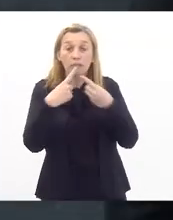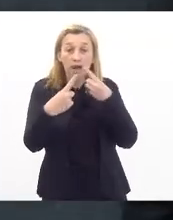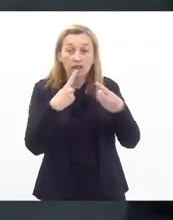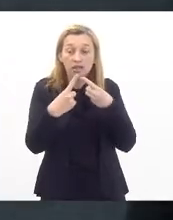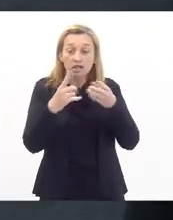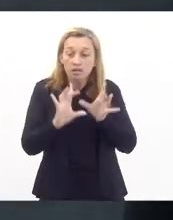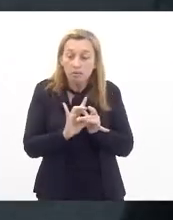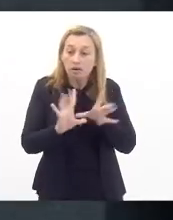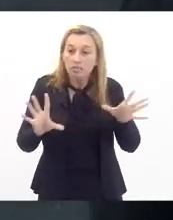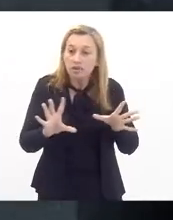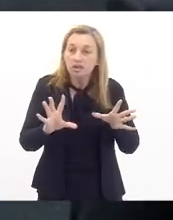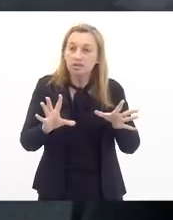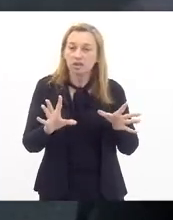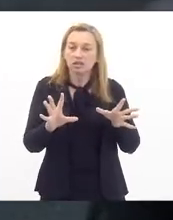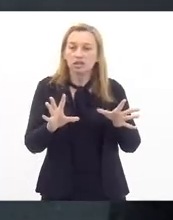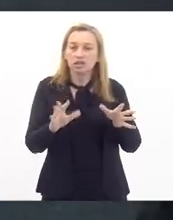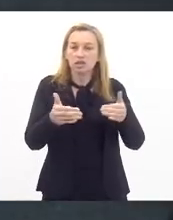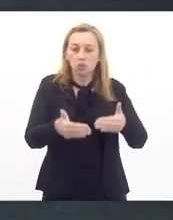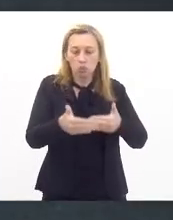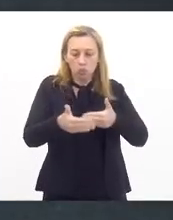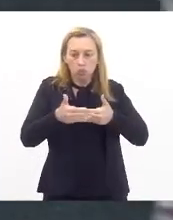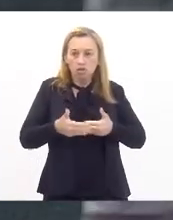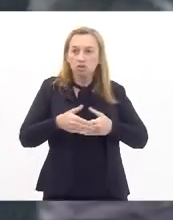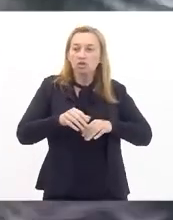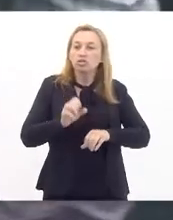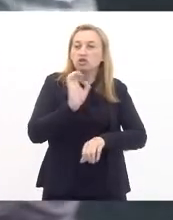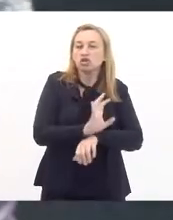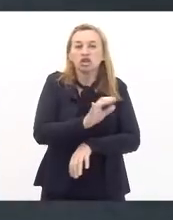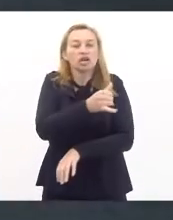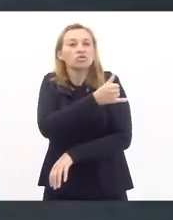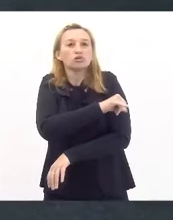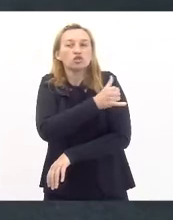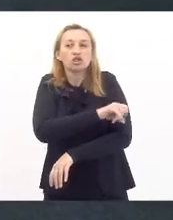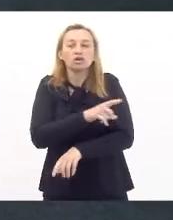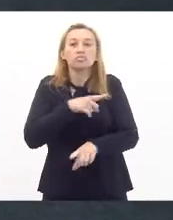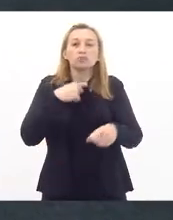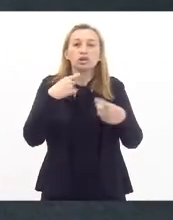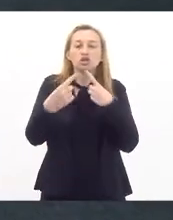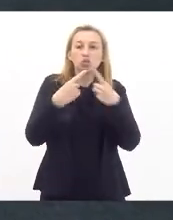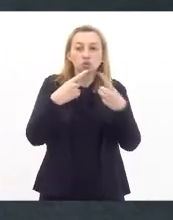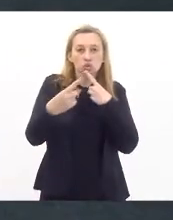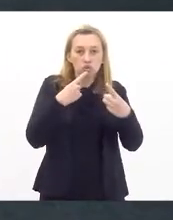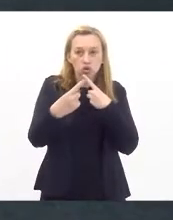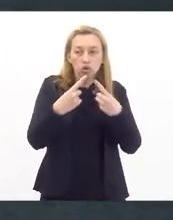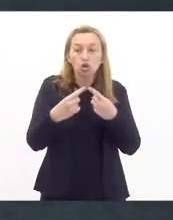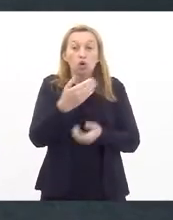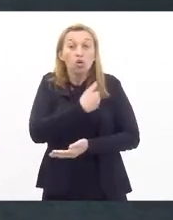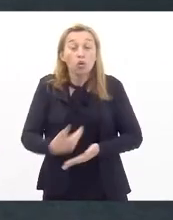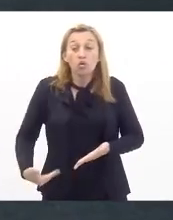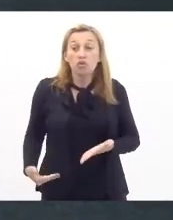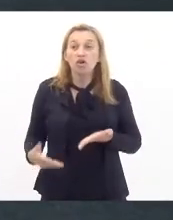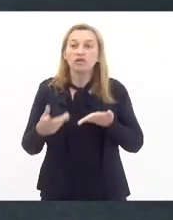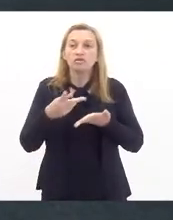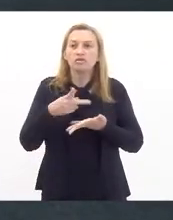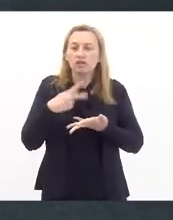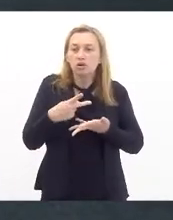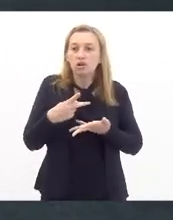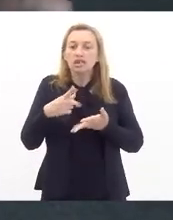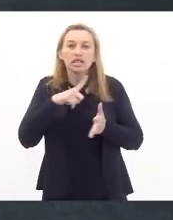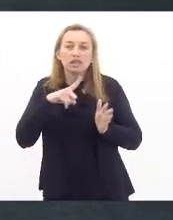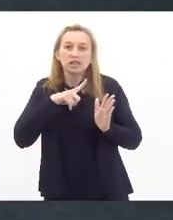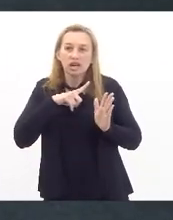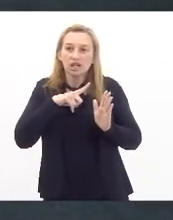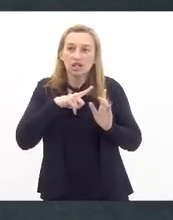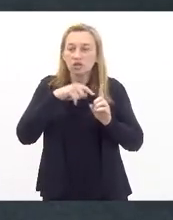permitir uma adequação da rede do Estado do Rio de Janeiro para fazer essa discussão o governo ponderou que existe um